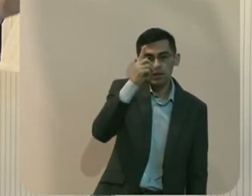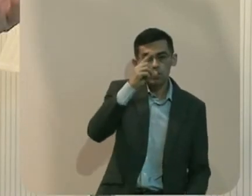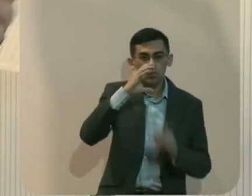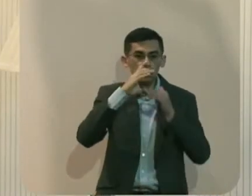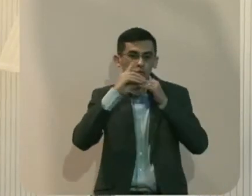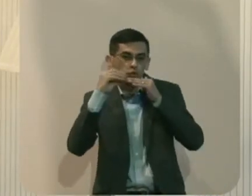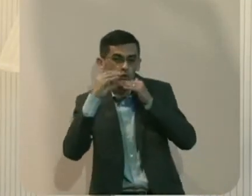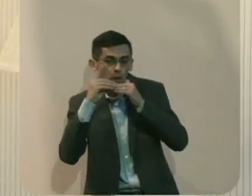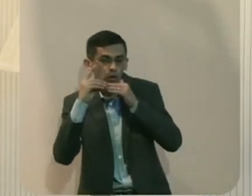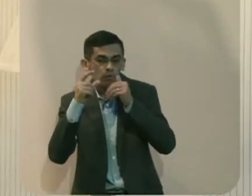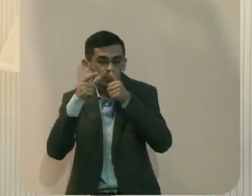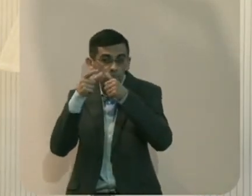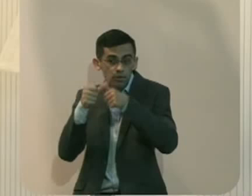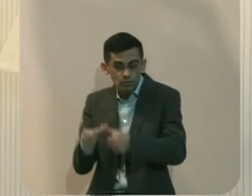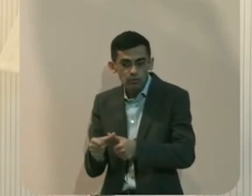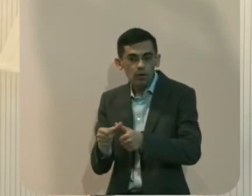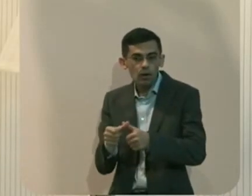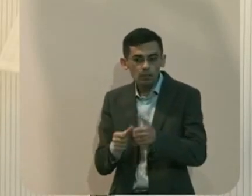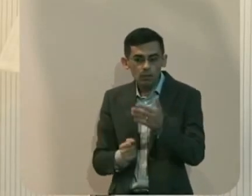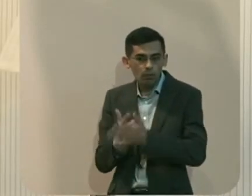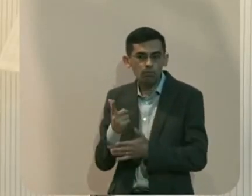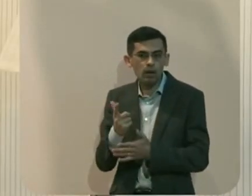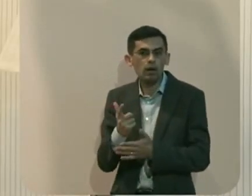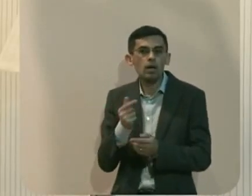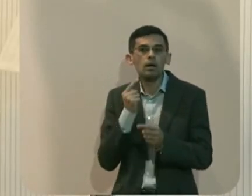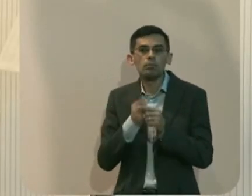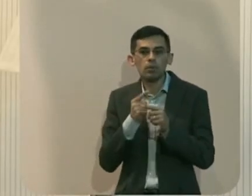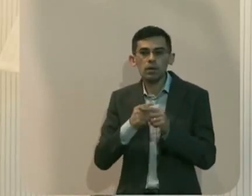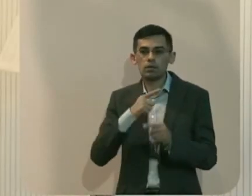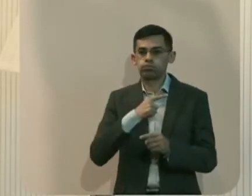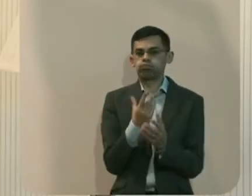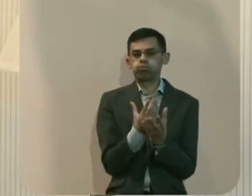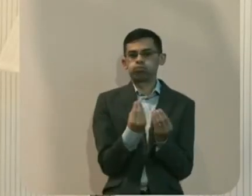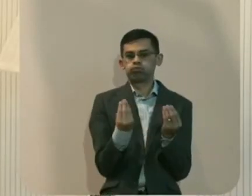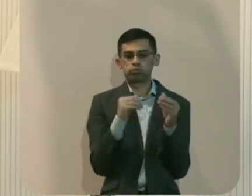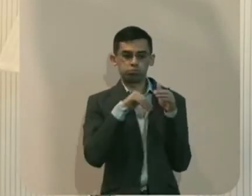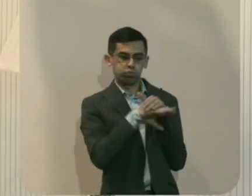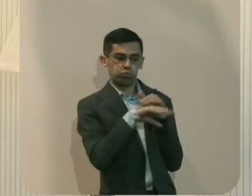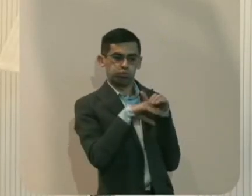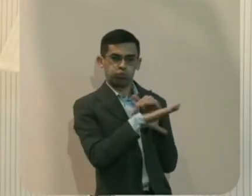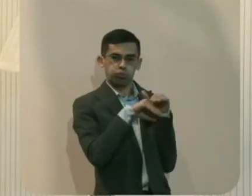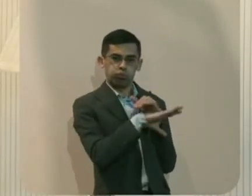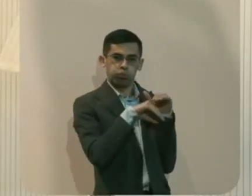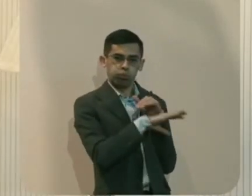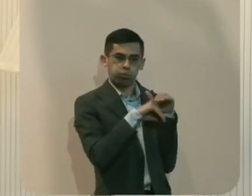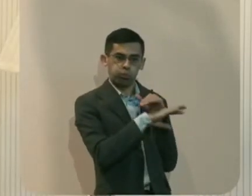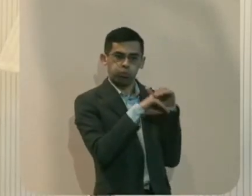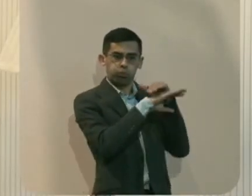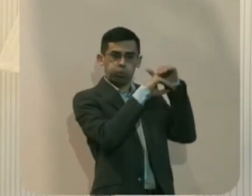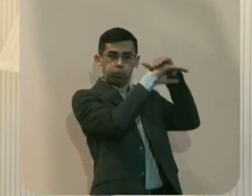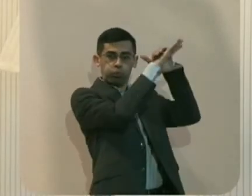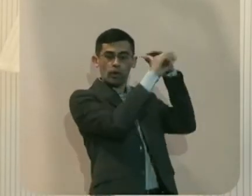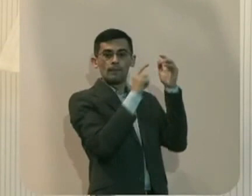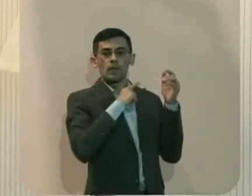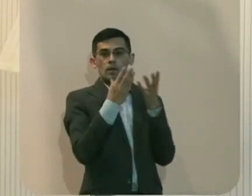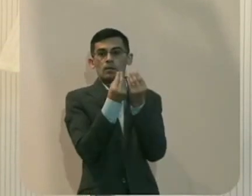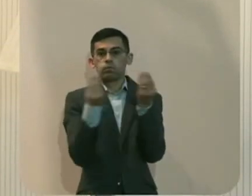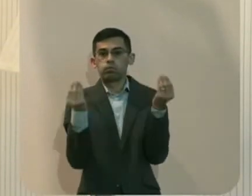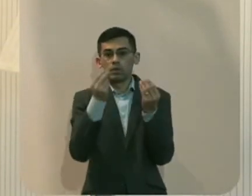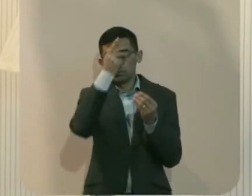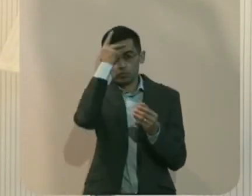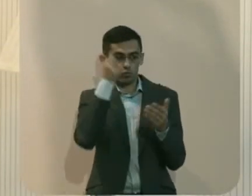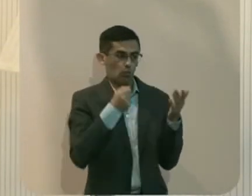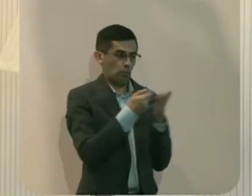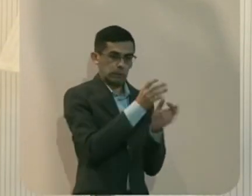você ficar com o petróleo deles. Porque eles tinham tanto estoque, estavam pagando tanta armazenagem, porque ninguém